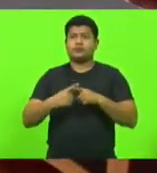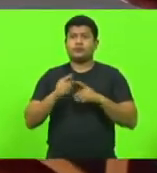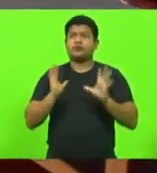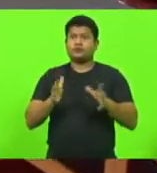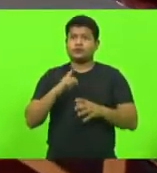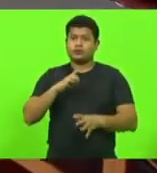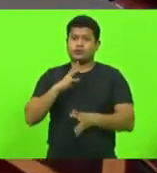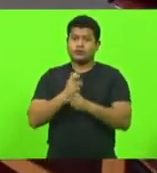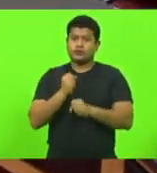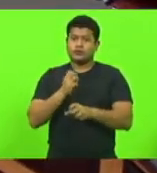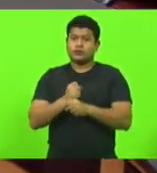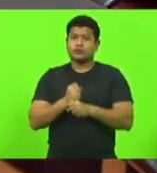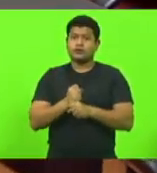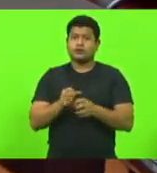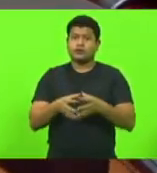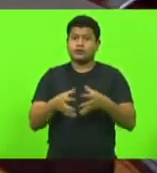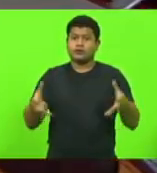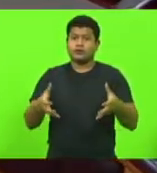pauta é grande, né?